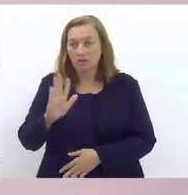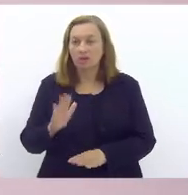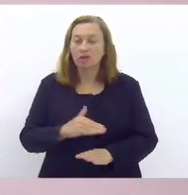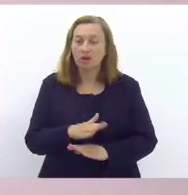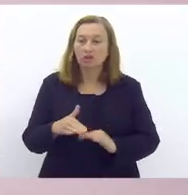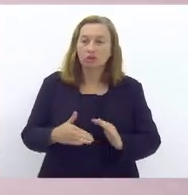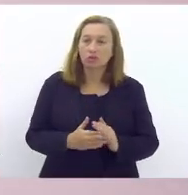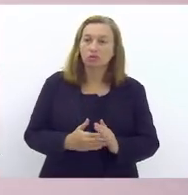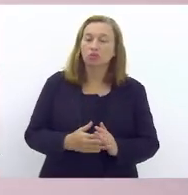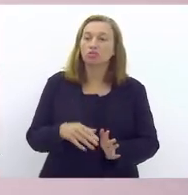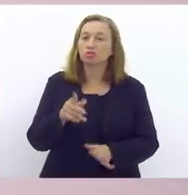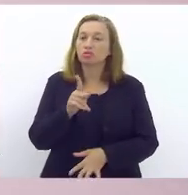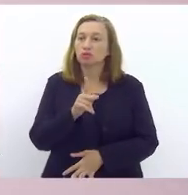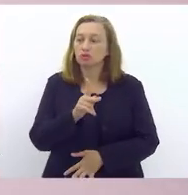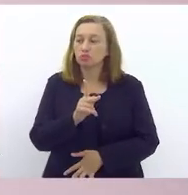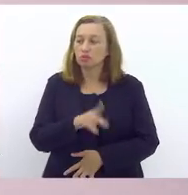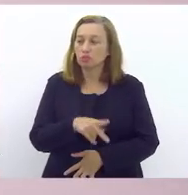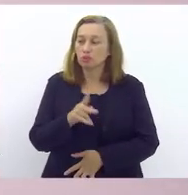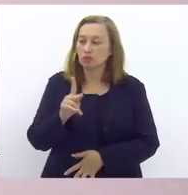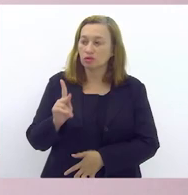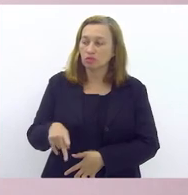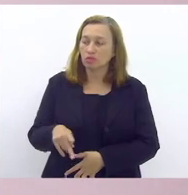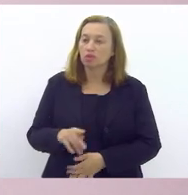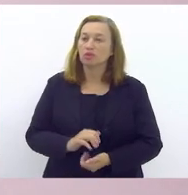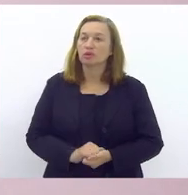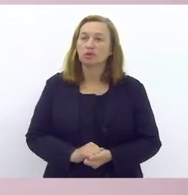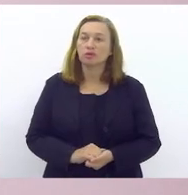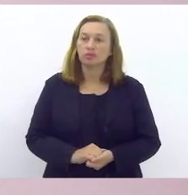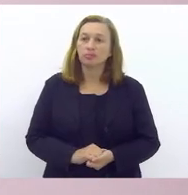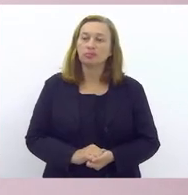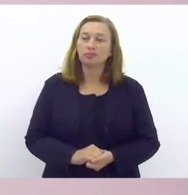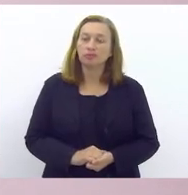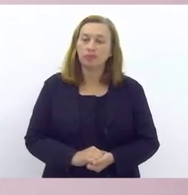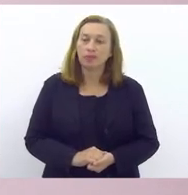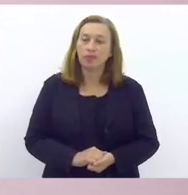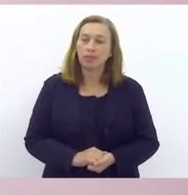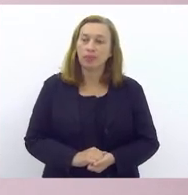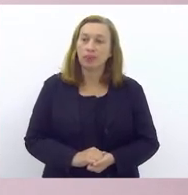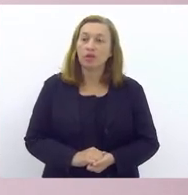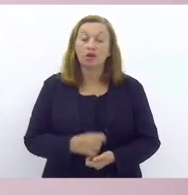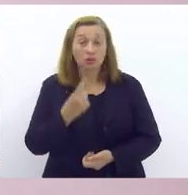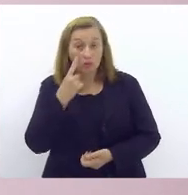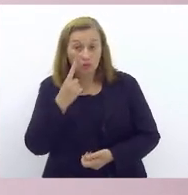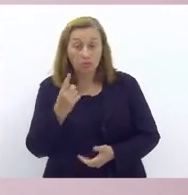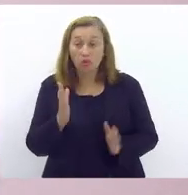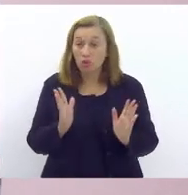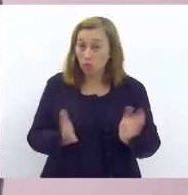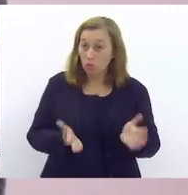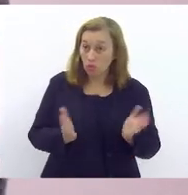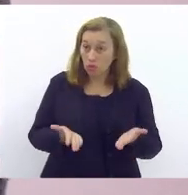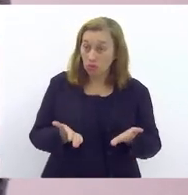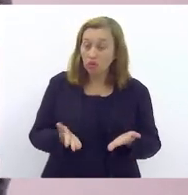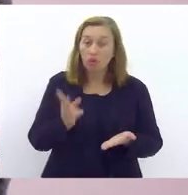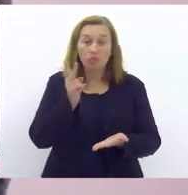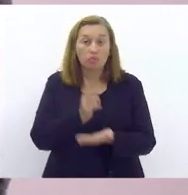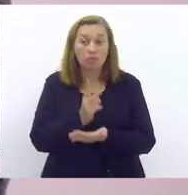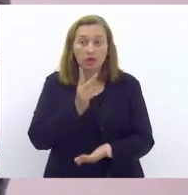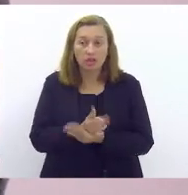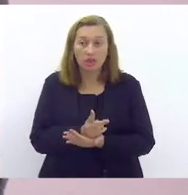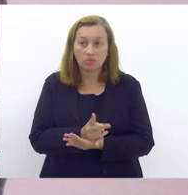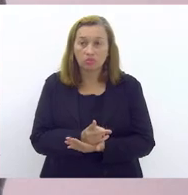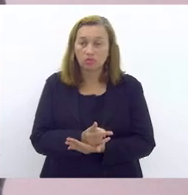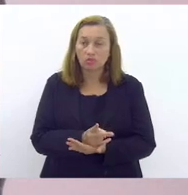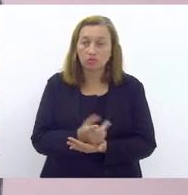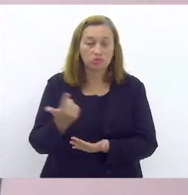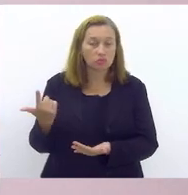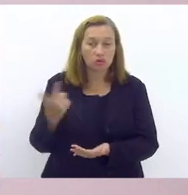os professores, né, essa remuneração mínima. O que nós vemos que hoje, mesmo ainda não